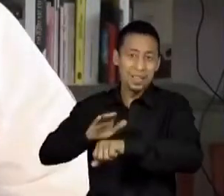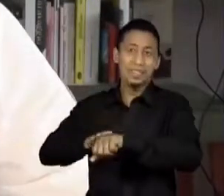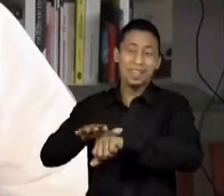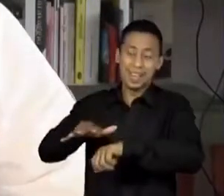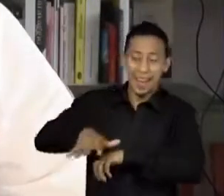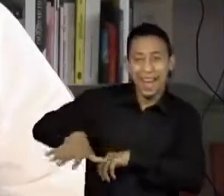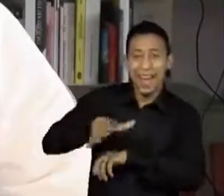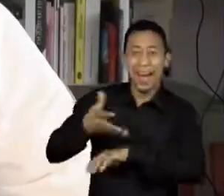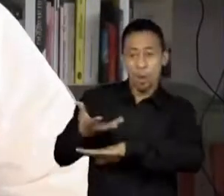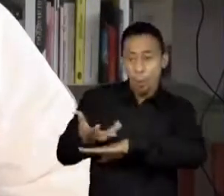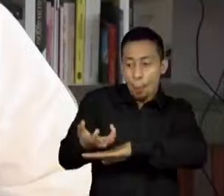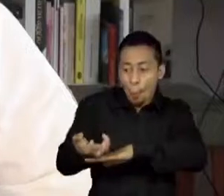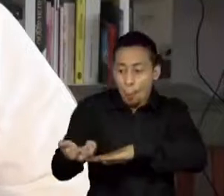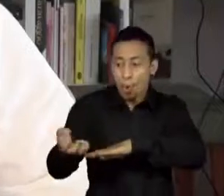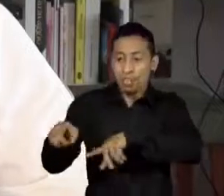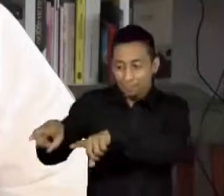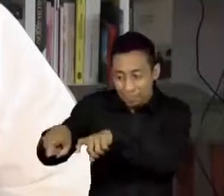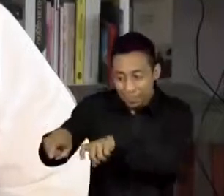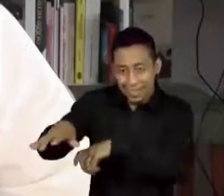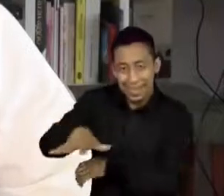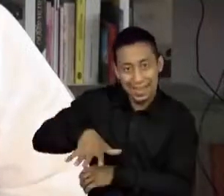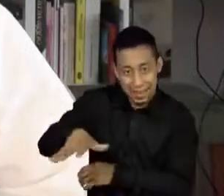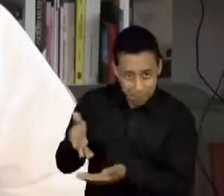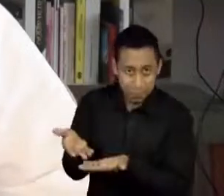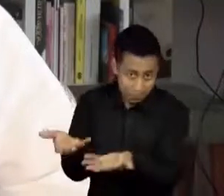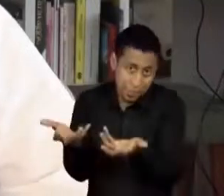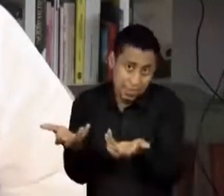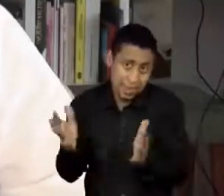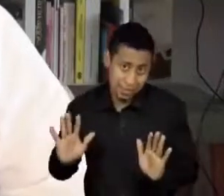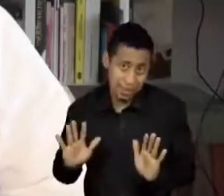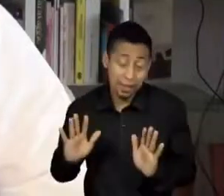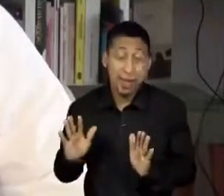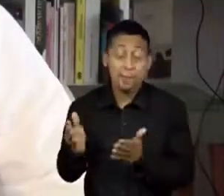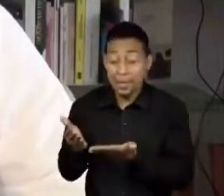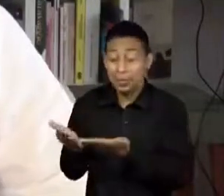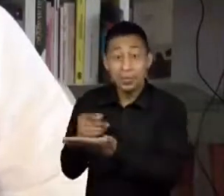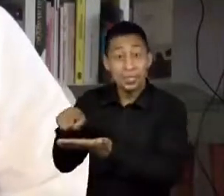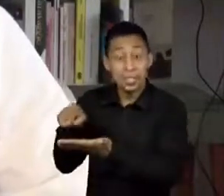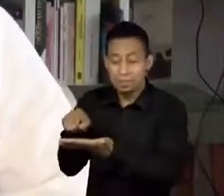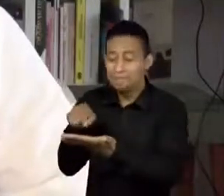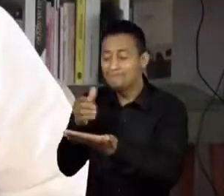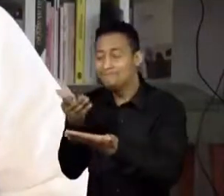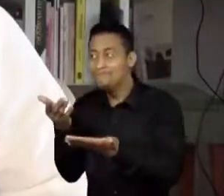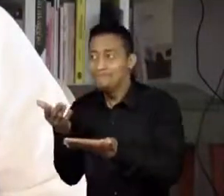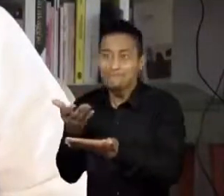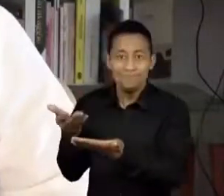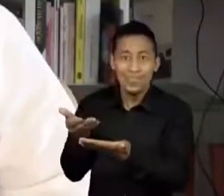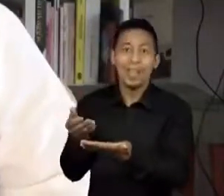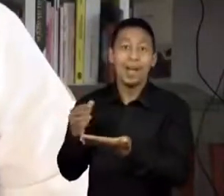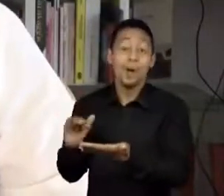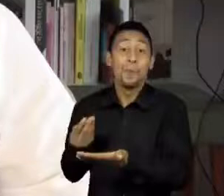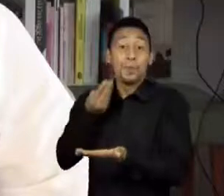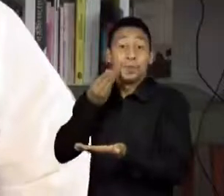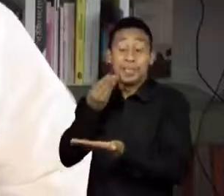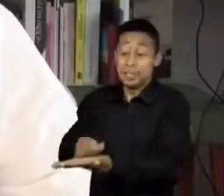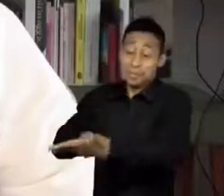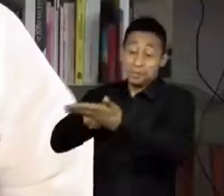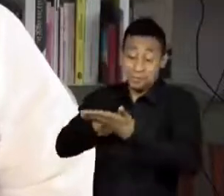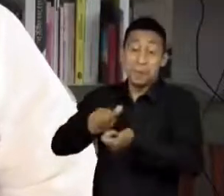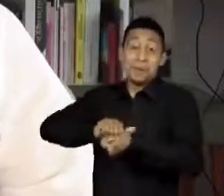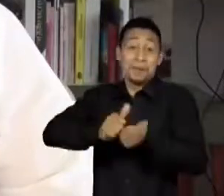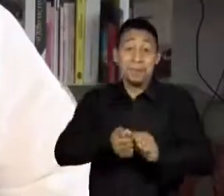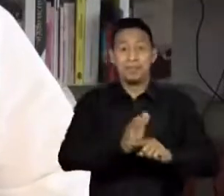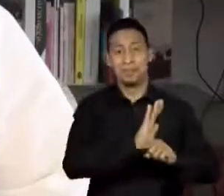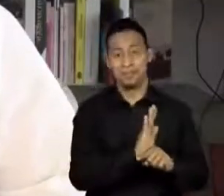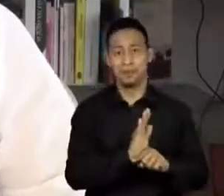momento quando tiver oportunidade o Heitor dhalia que deu para gente essa oportunidade ofereceu ele tinha ele tinha proximidade ter os direitos do livro é